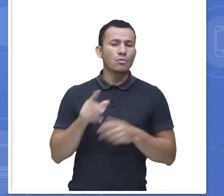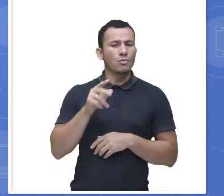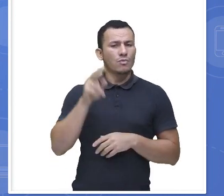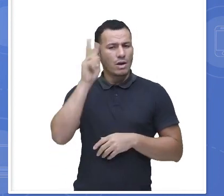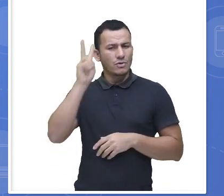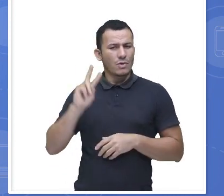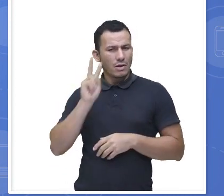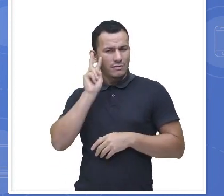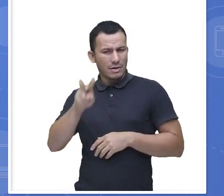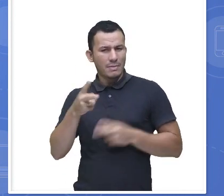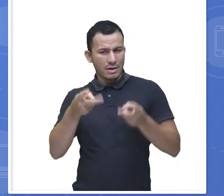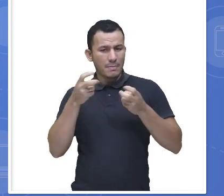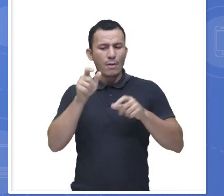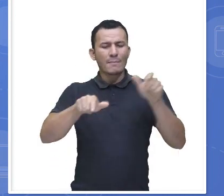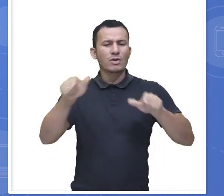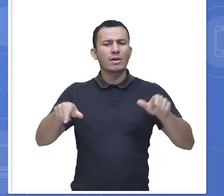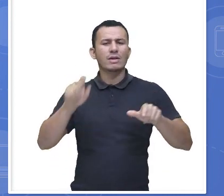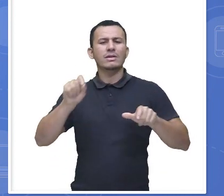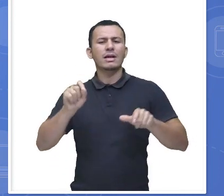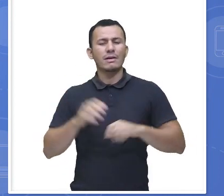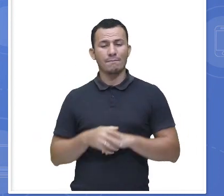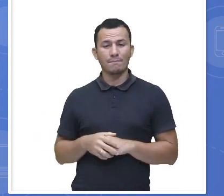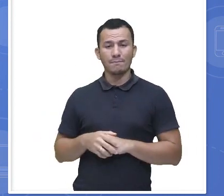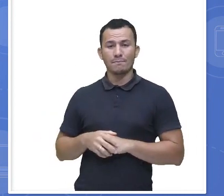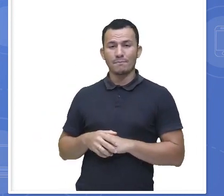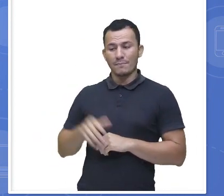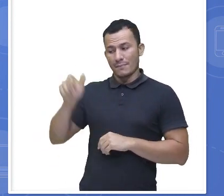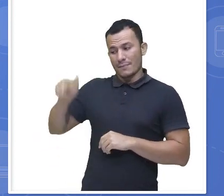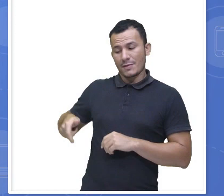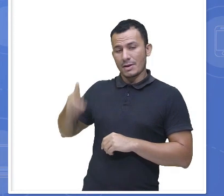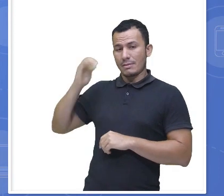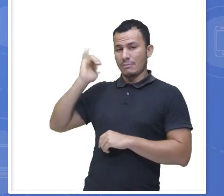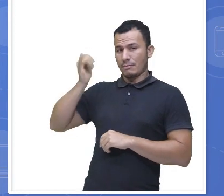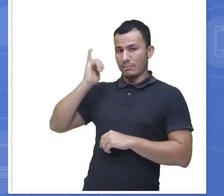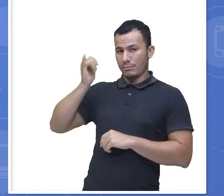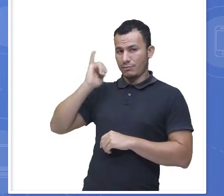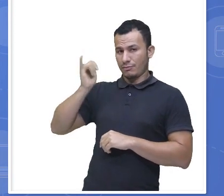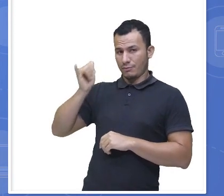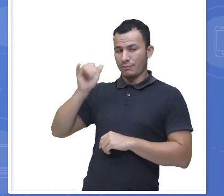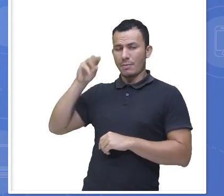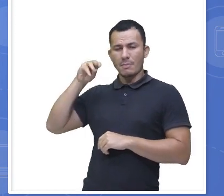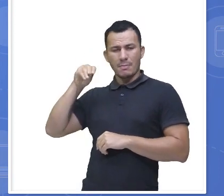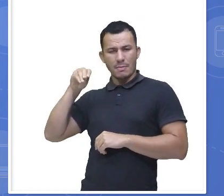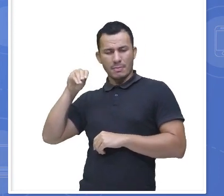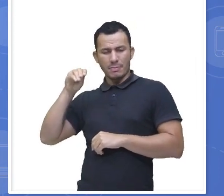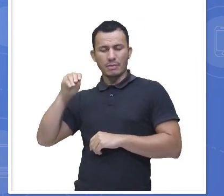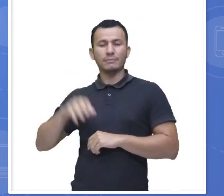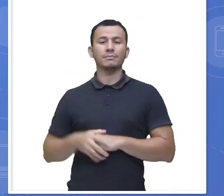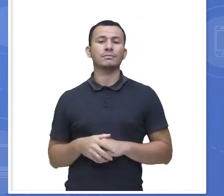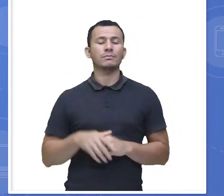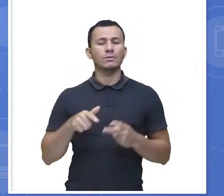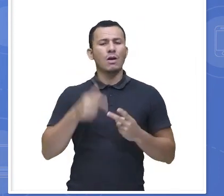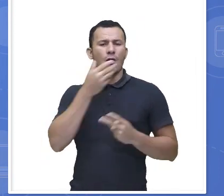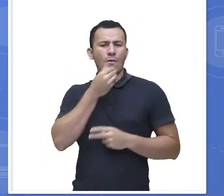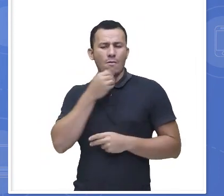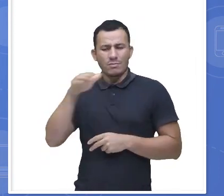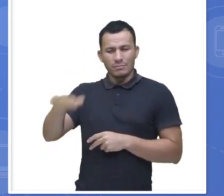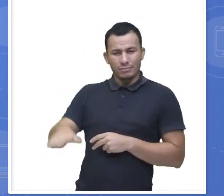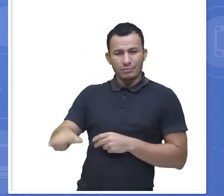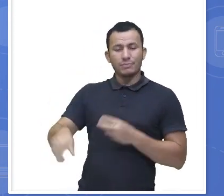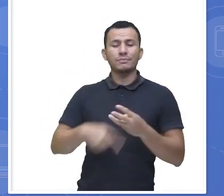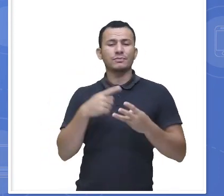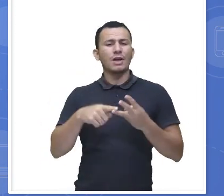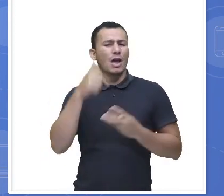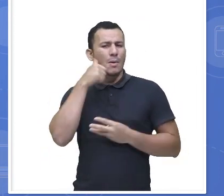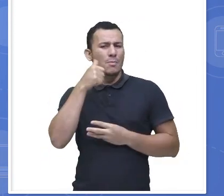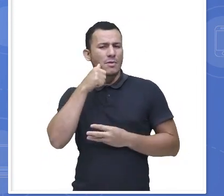né? O narrador principal, que estava em primeira pessoa, eu, né, ele lá cantando a história, você viu o garoto, você viu a filha